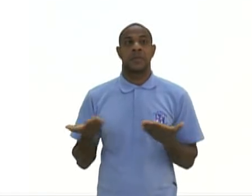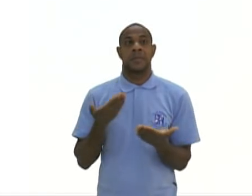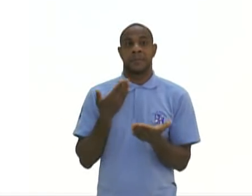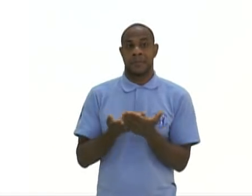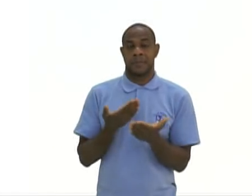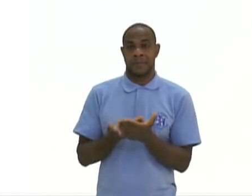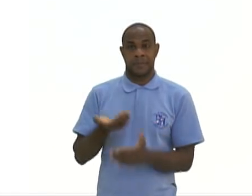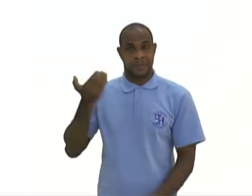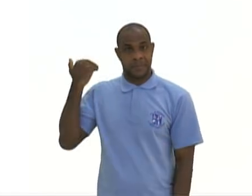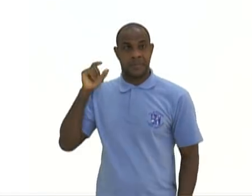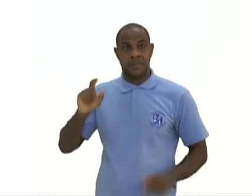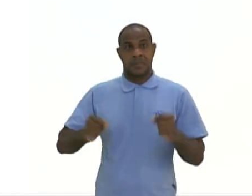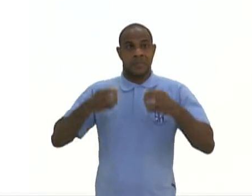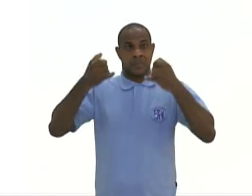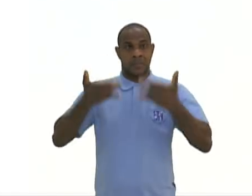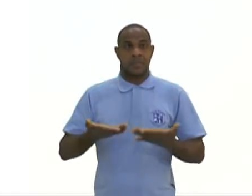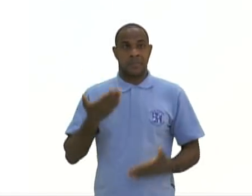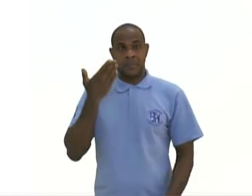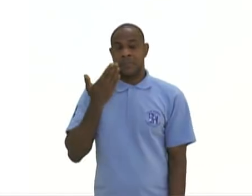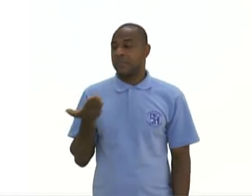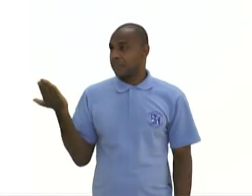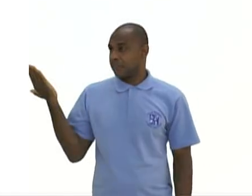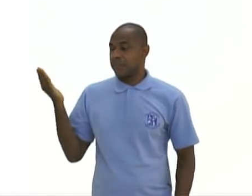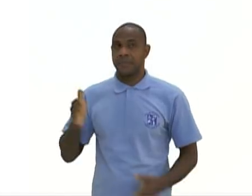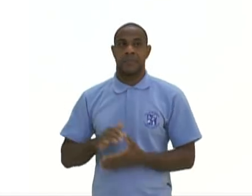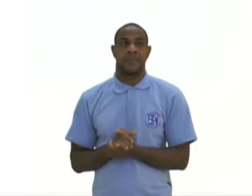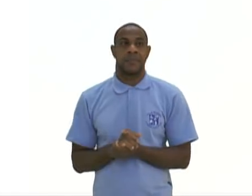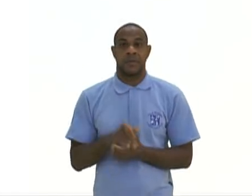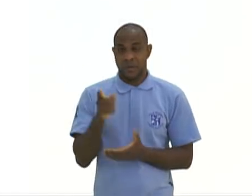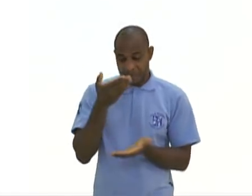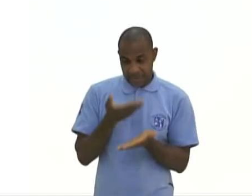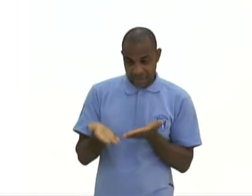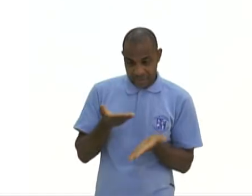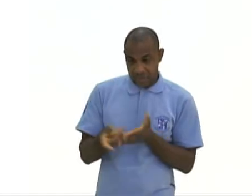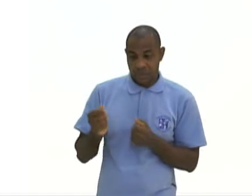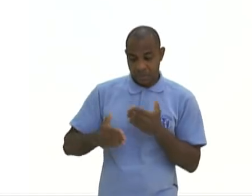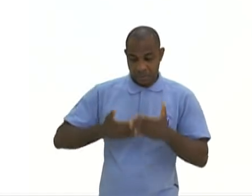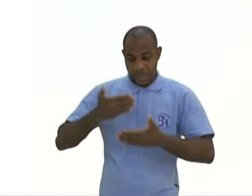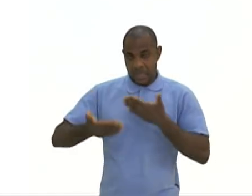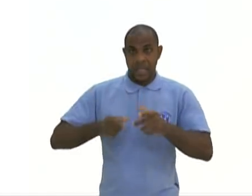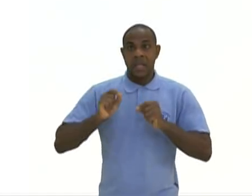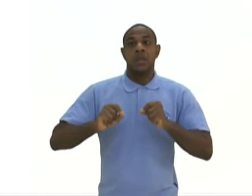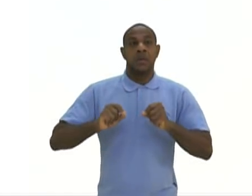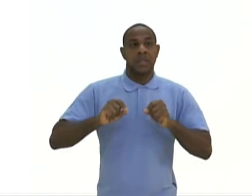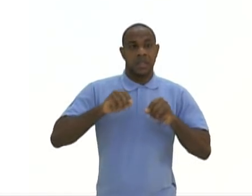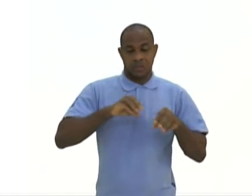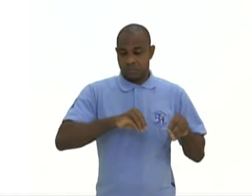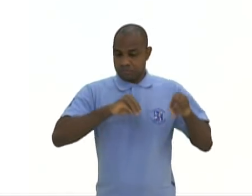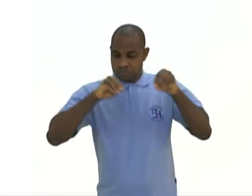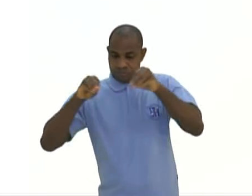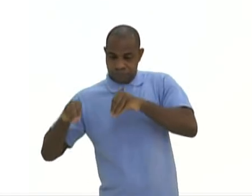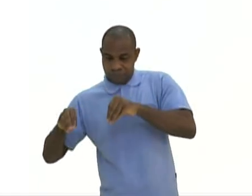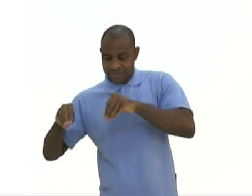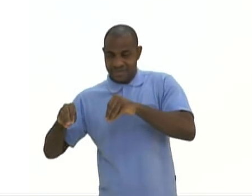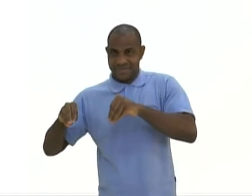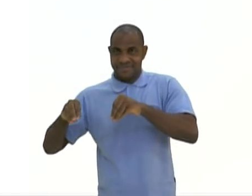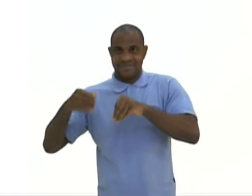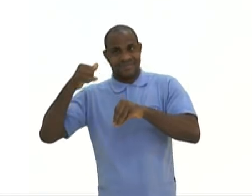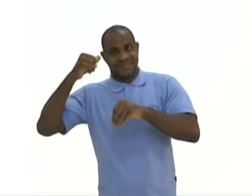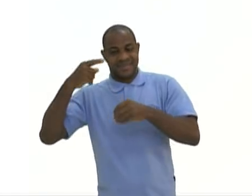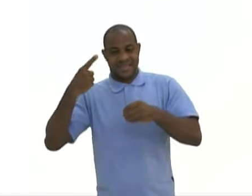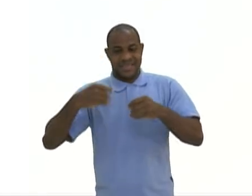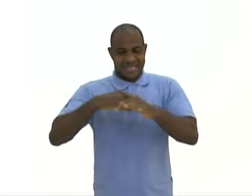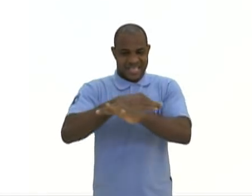passada vocês estudaram, quem perdeu volta lá, processo de ruralização, então nós brincamos ainda, né, num termo